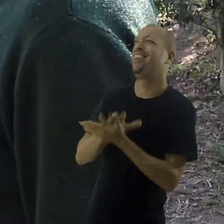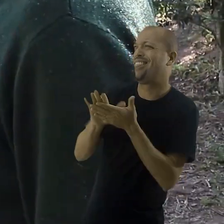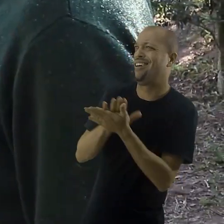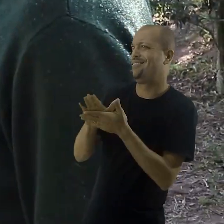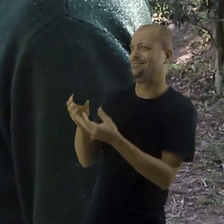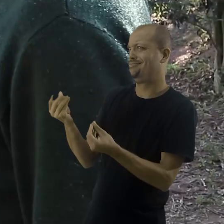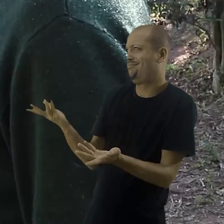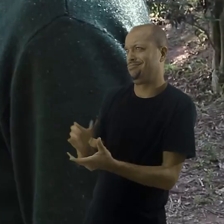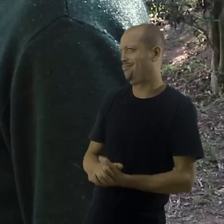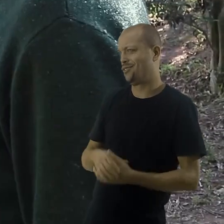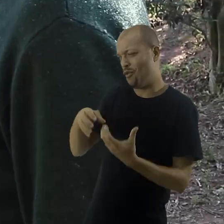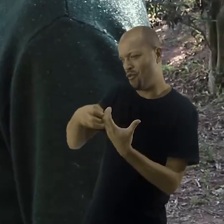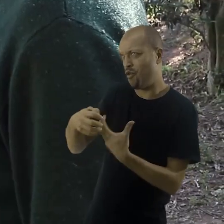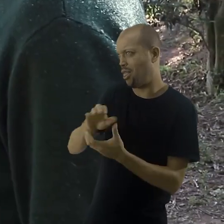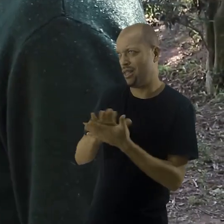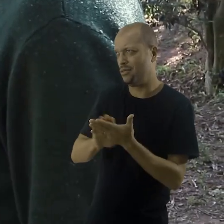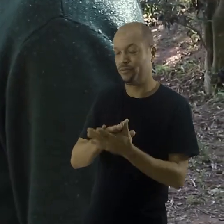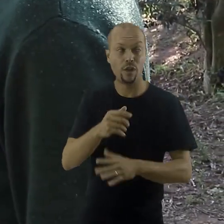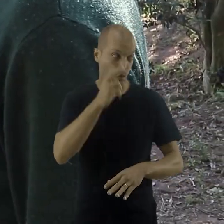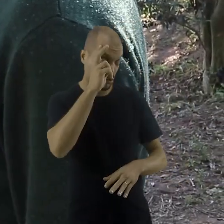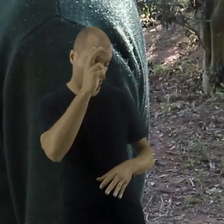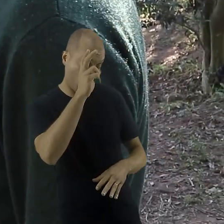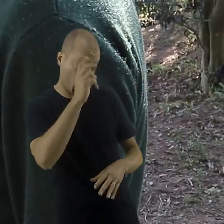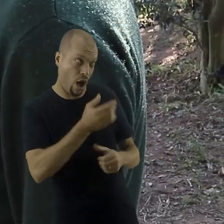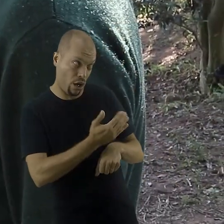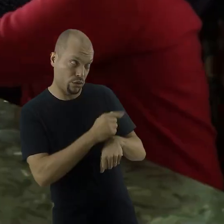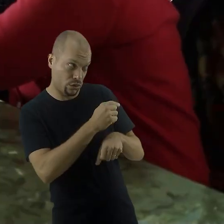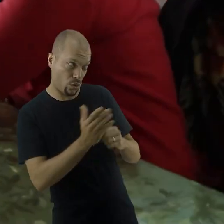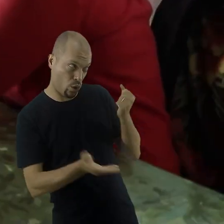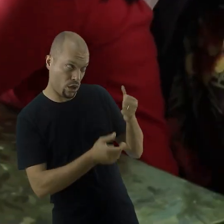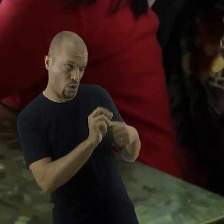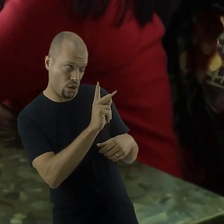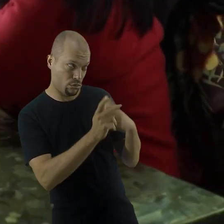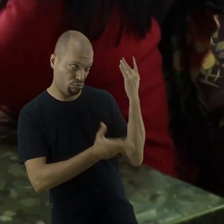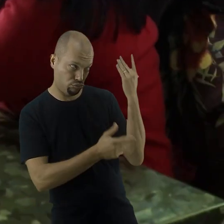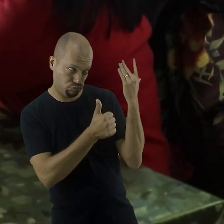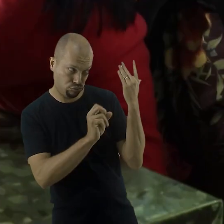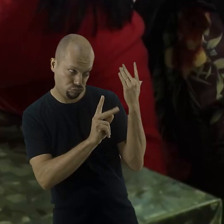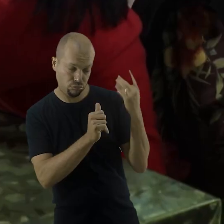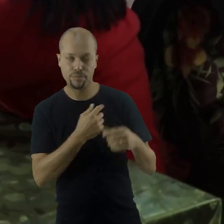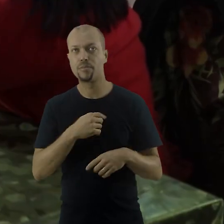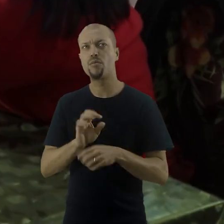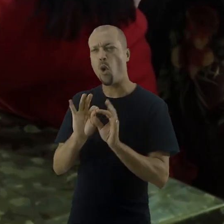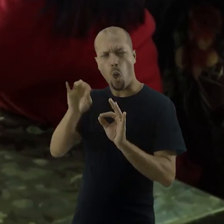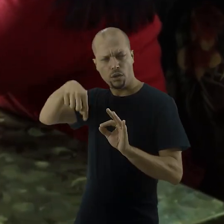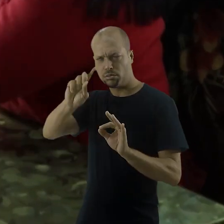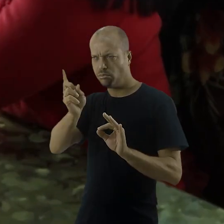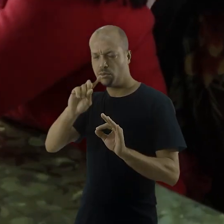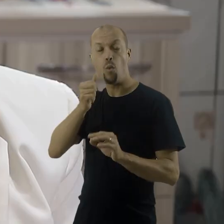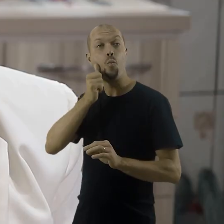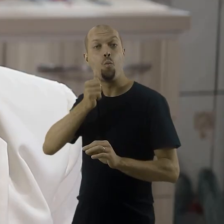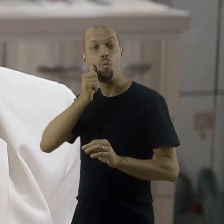passar o machado nesta árvore, eu vou te contar uma história. Não muito longe daqui, vive uma mulher muito